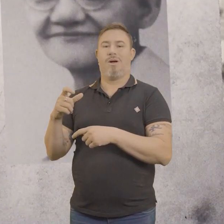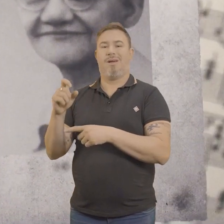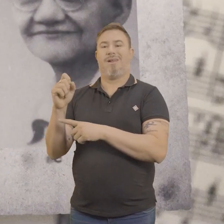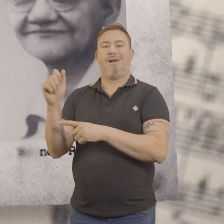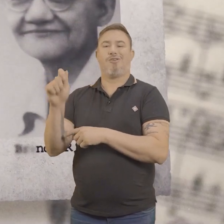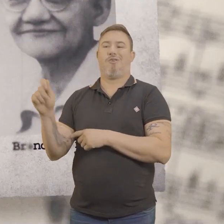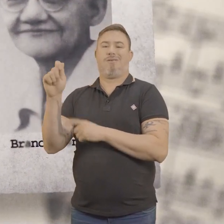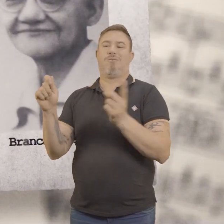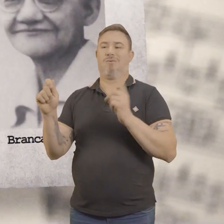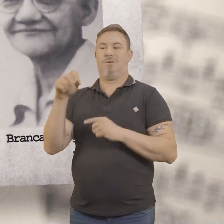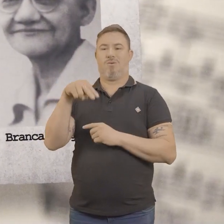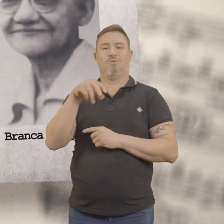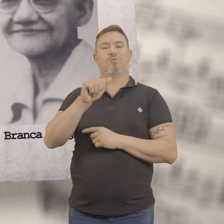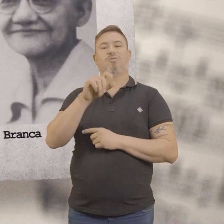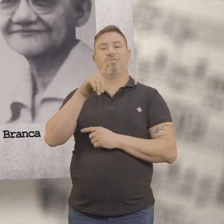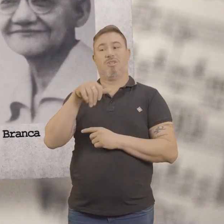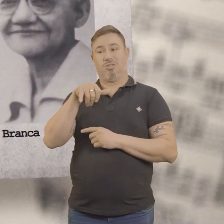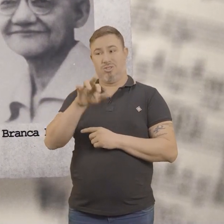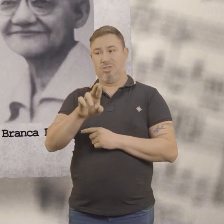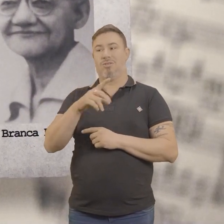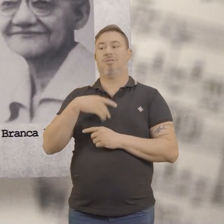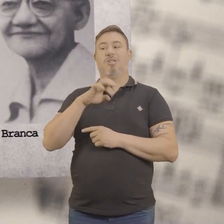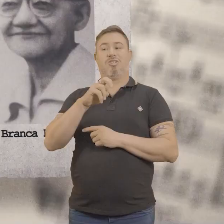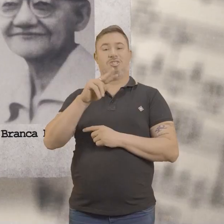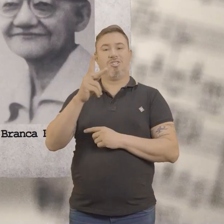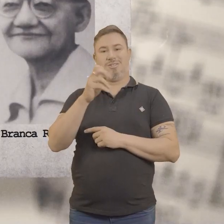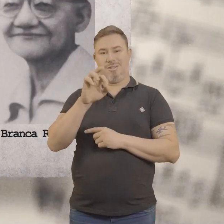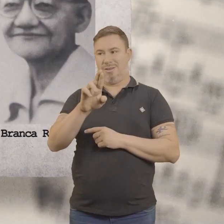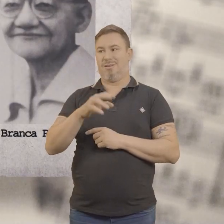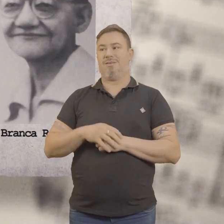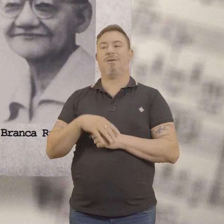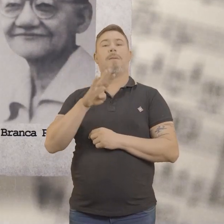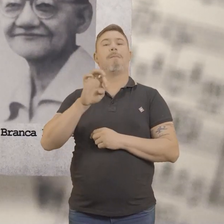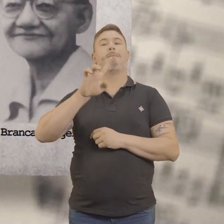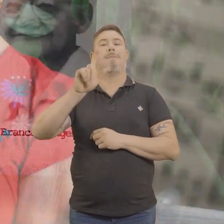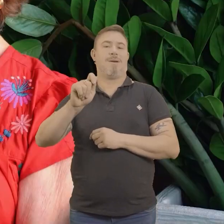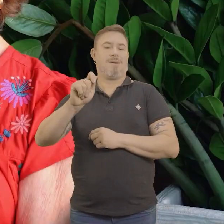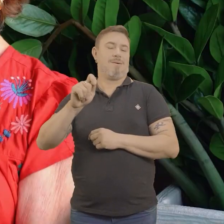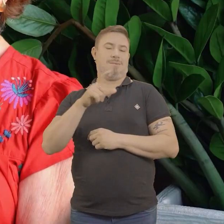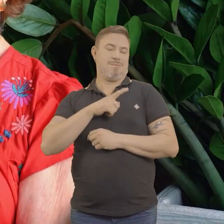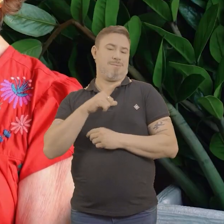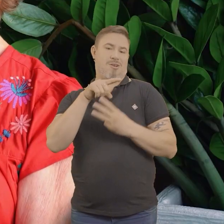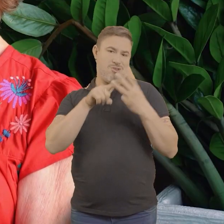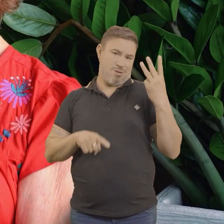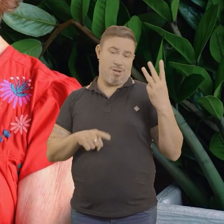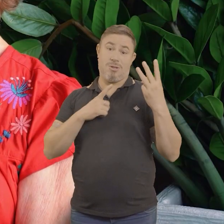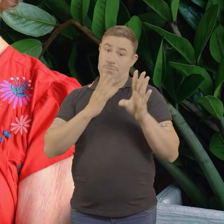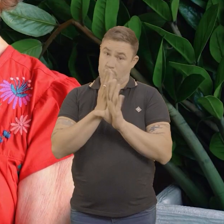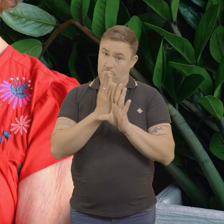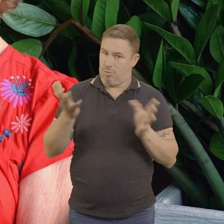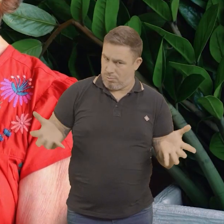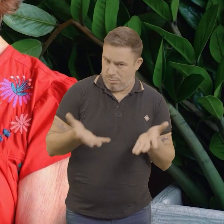Era Nadir Parente, Esther Salgado, Estudos da Fonseca e Branca Rangel. Então, por conta, assim, o incentivo